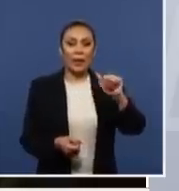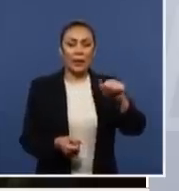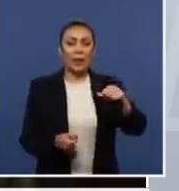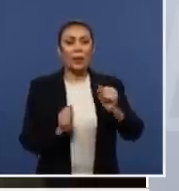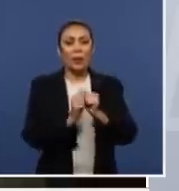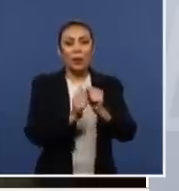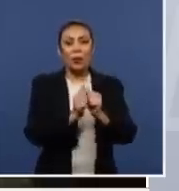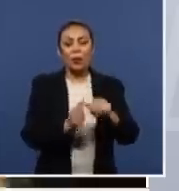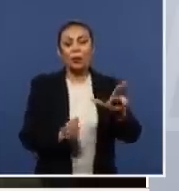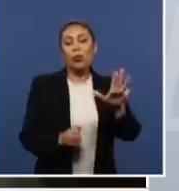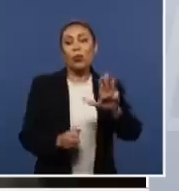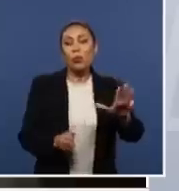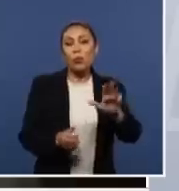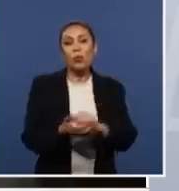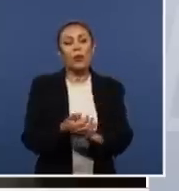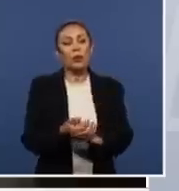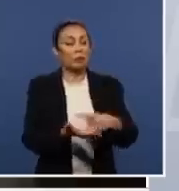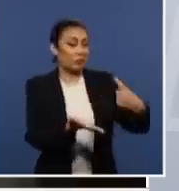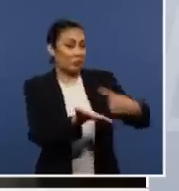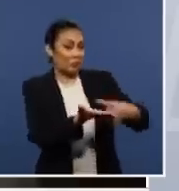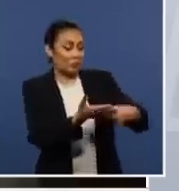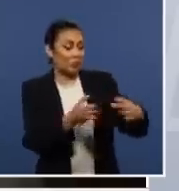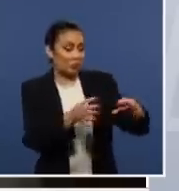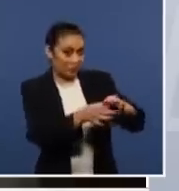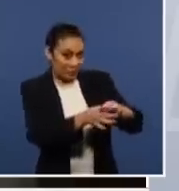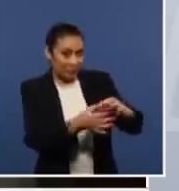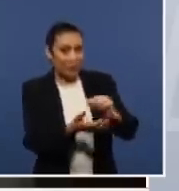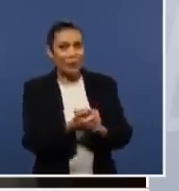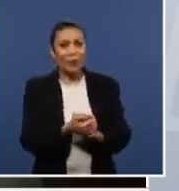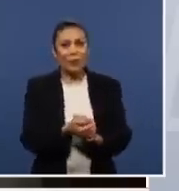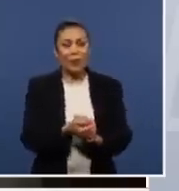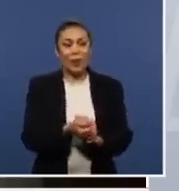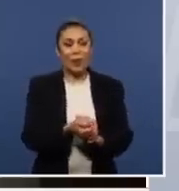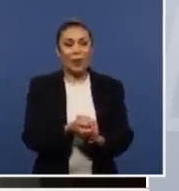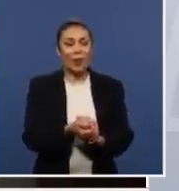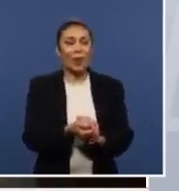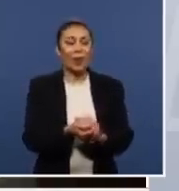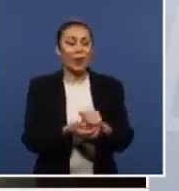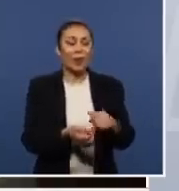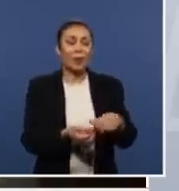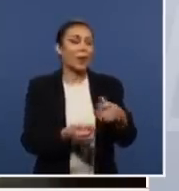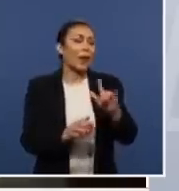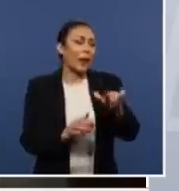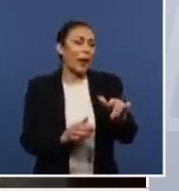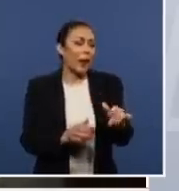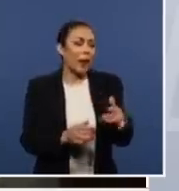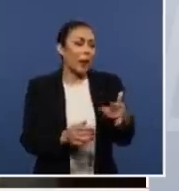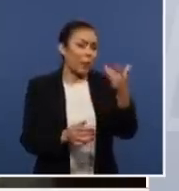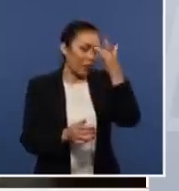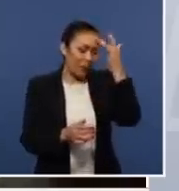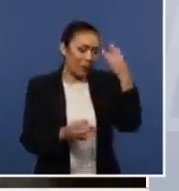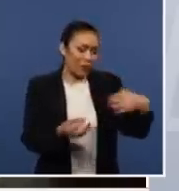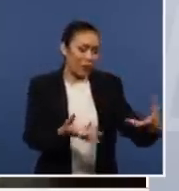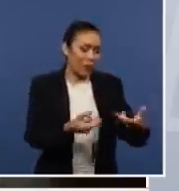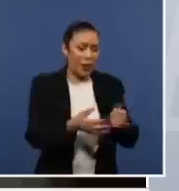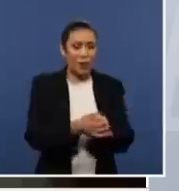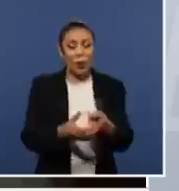associada ao Lula, reconciliando-se, né? Aquela pessoa que é uma flor de pessoa. Do outro, você tem um